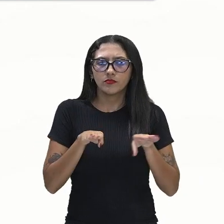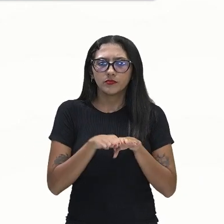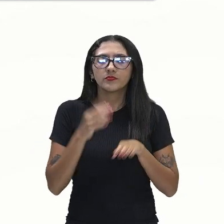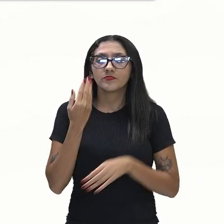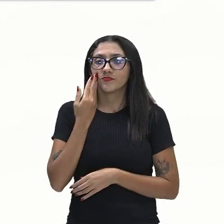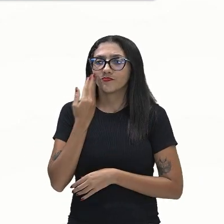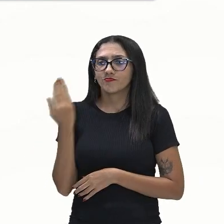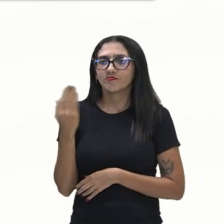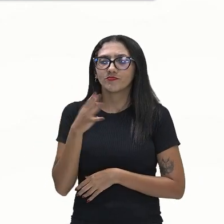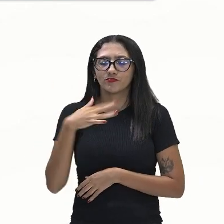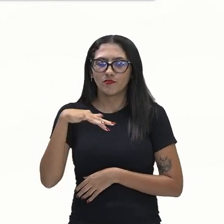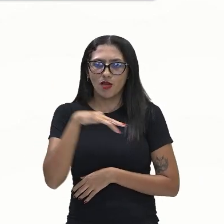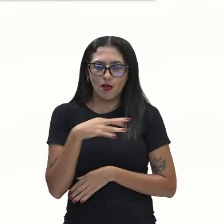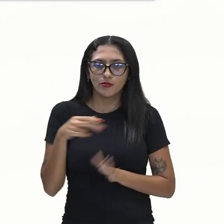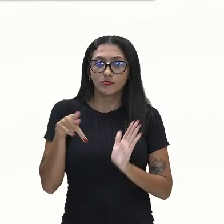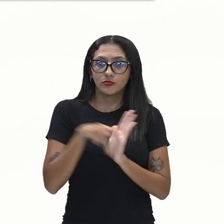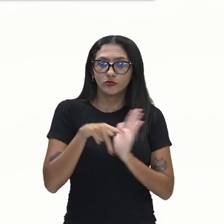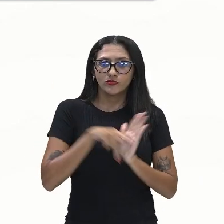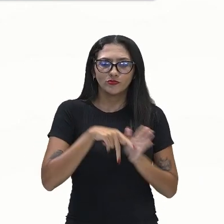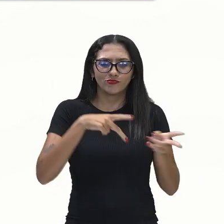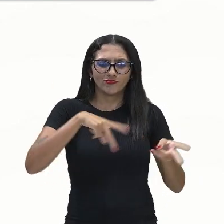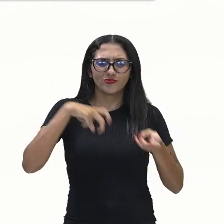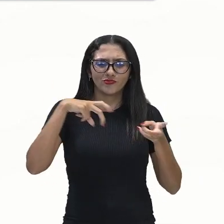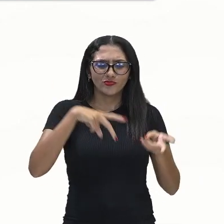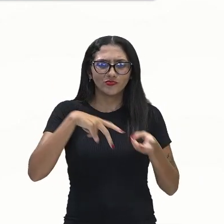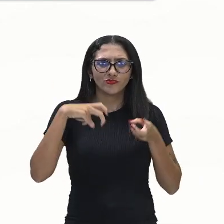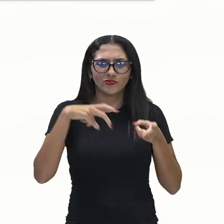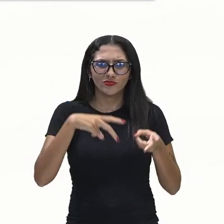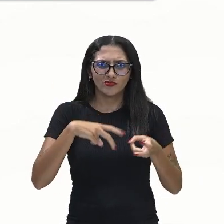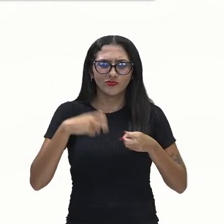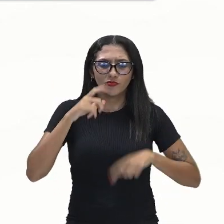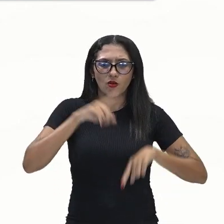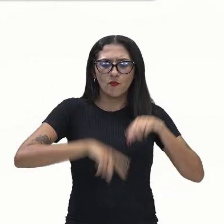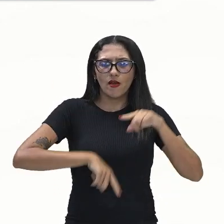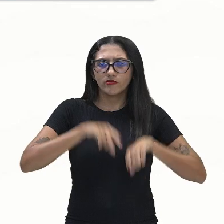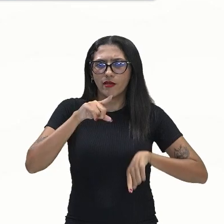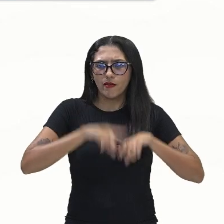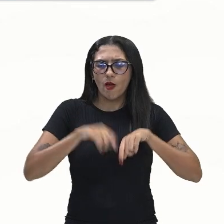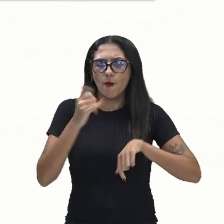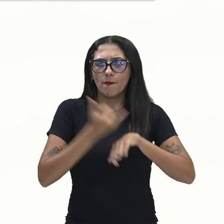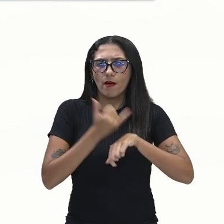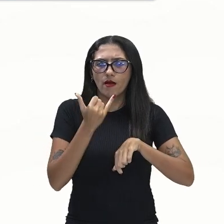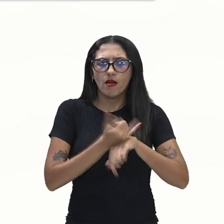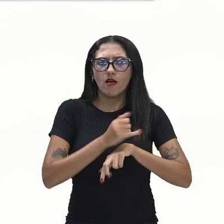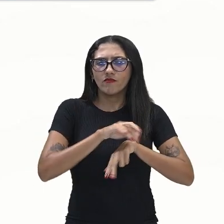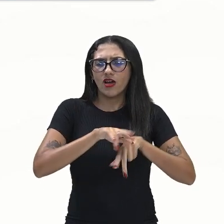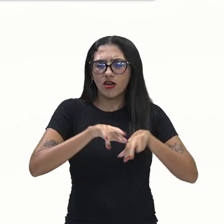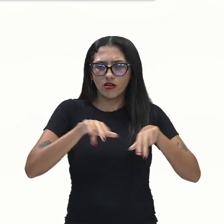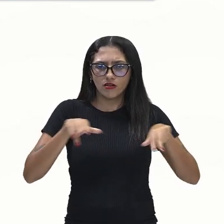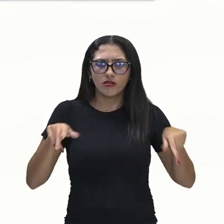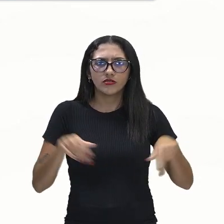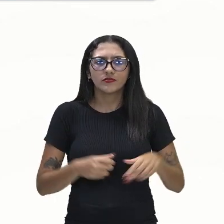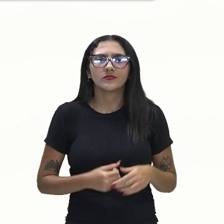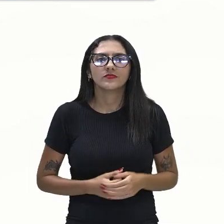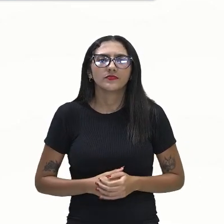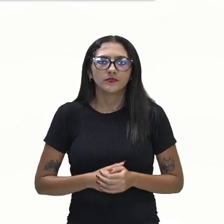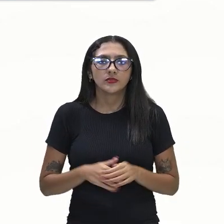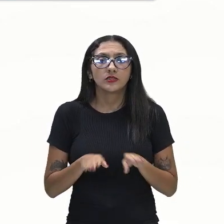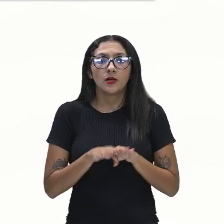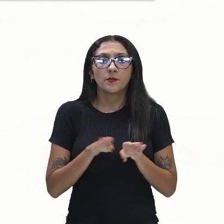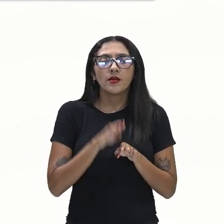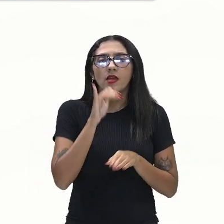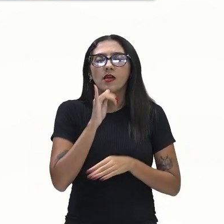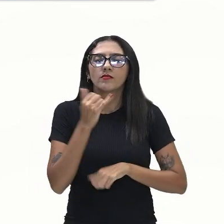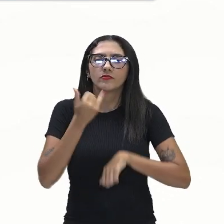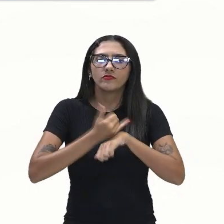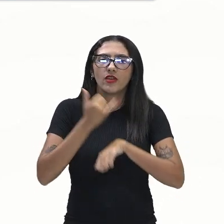uma balsa de extração ilegal de minérios, né? Assim, também outras, extração de